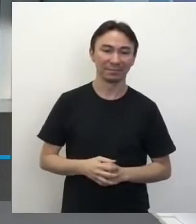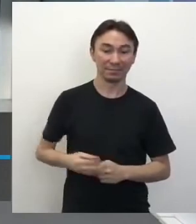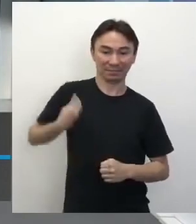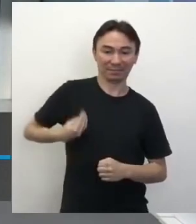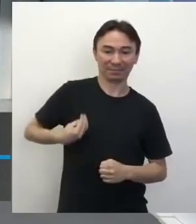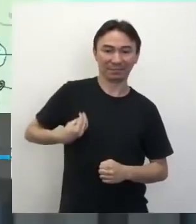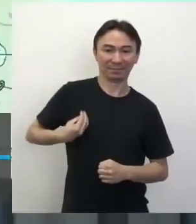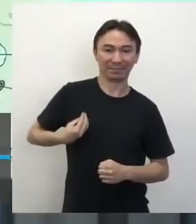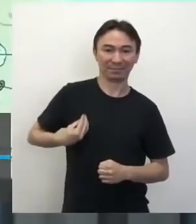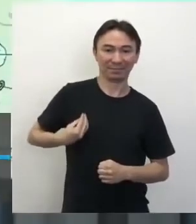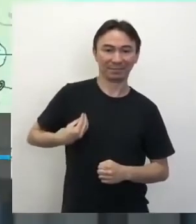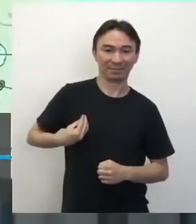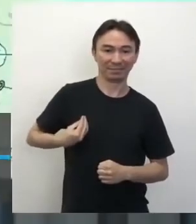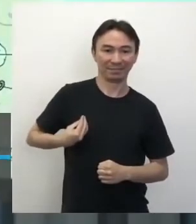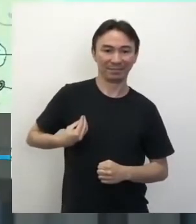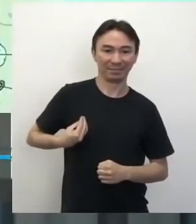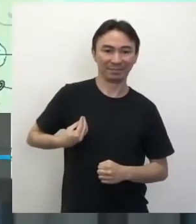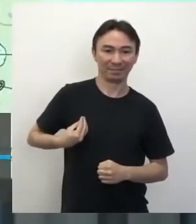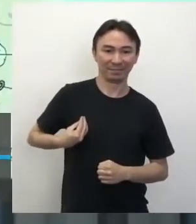Vivo.